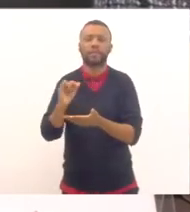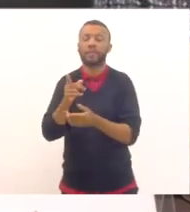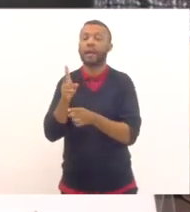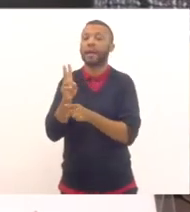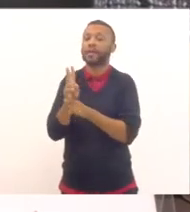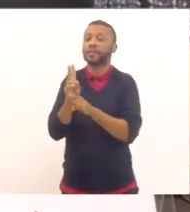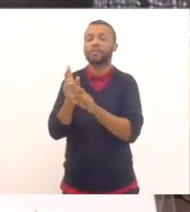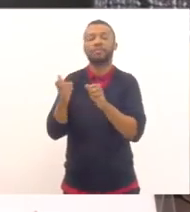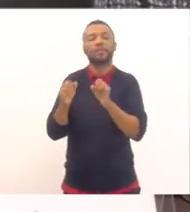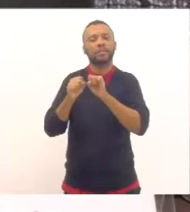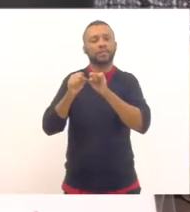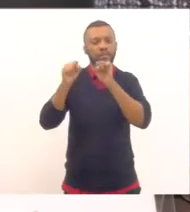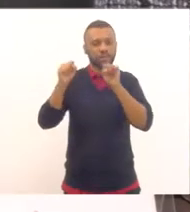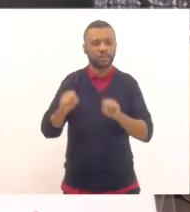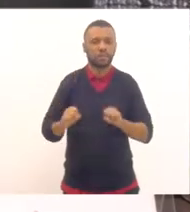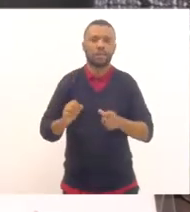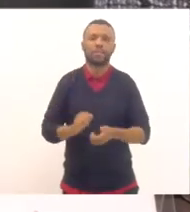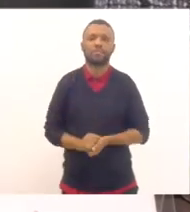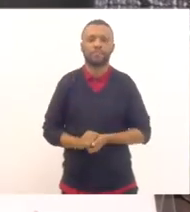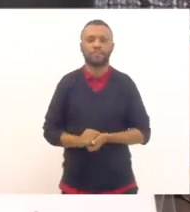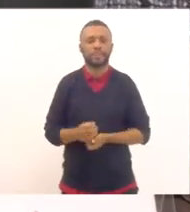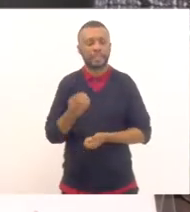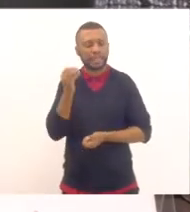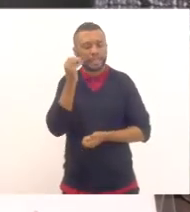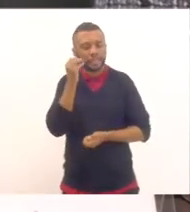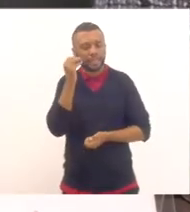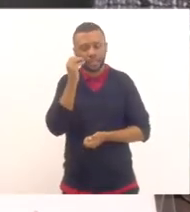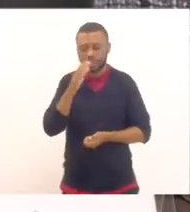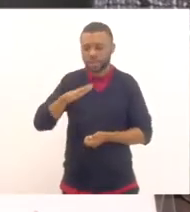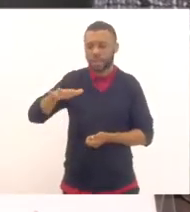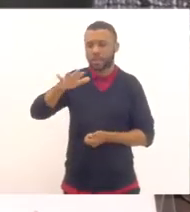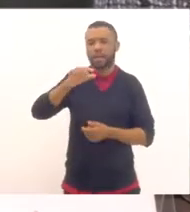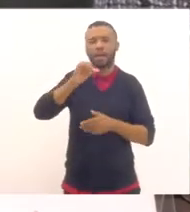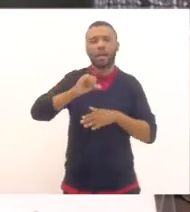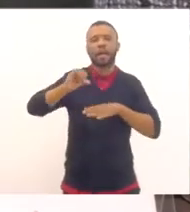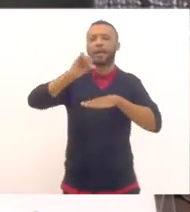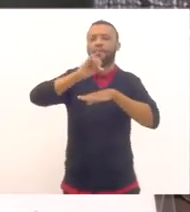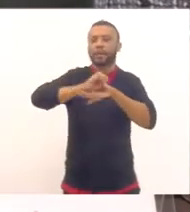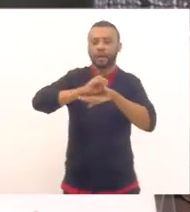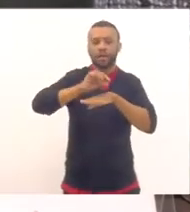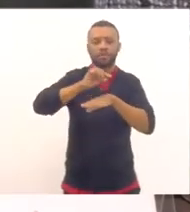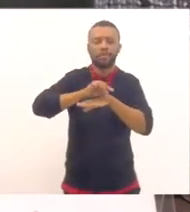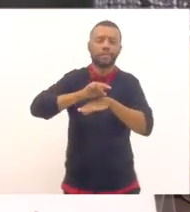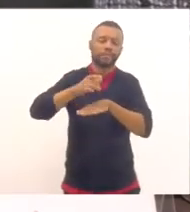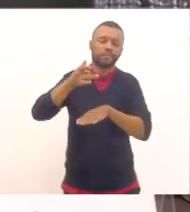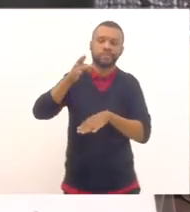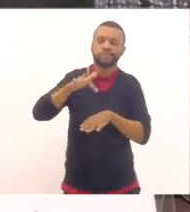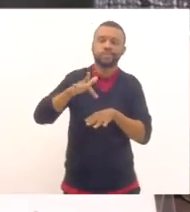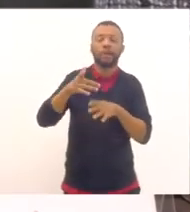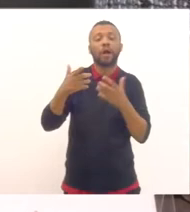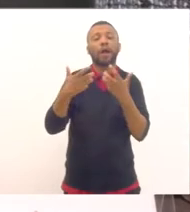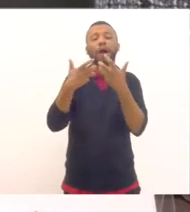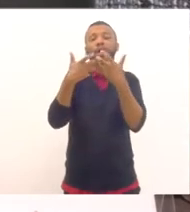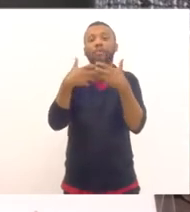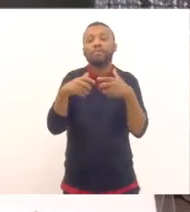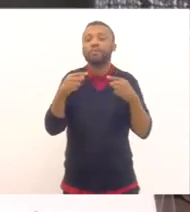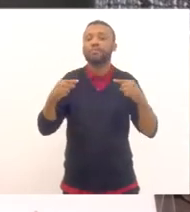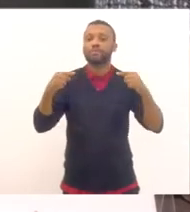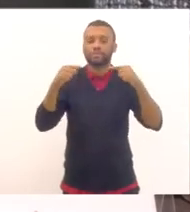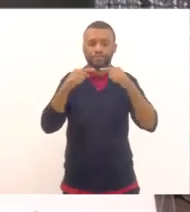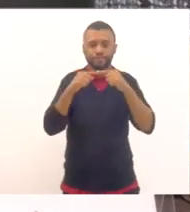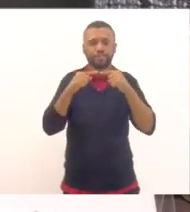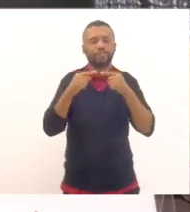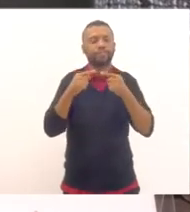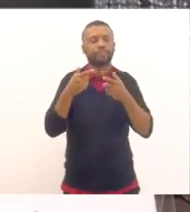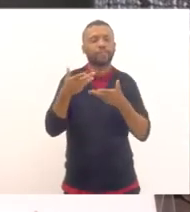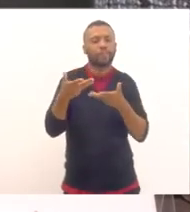desse sistema a manter a nossa região metropolitana mesmo que precariamente funcionando em termos